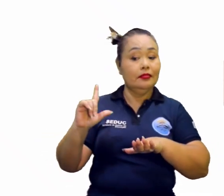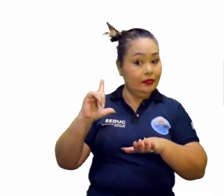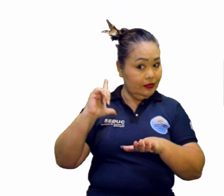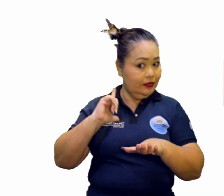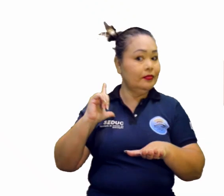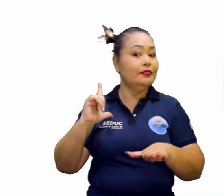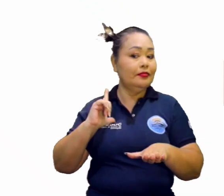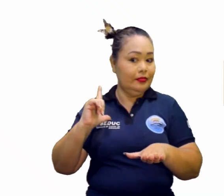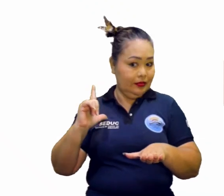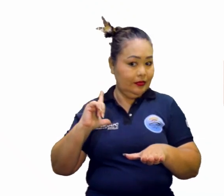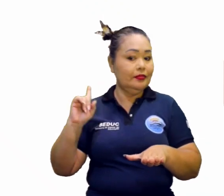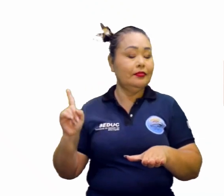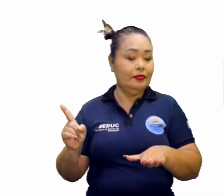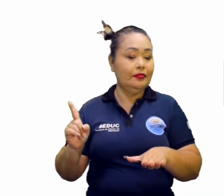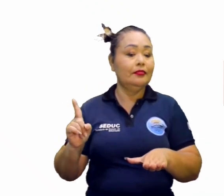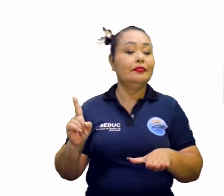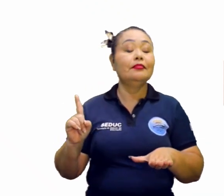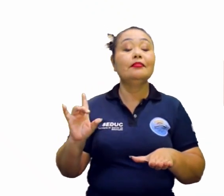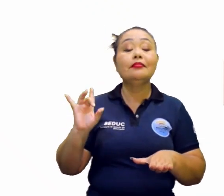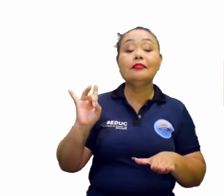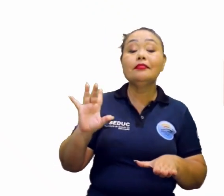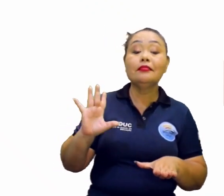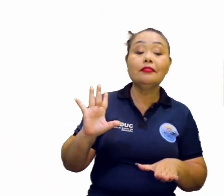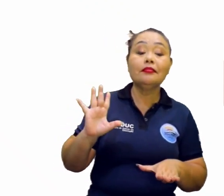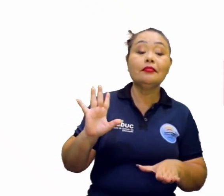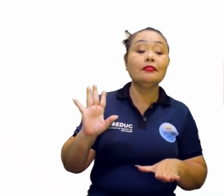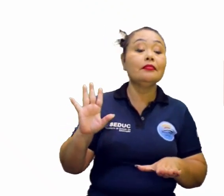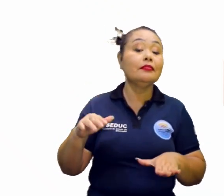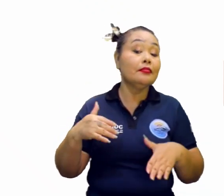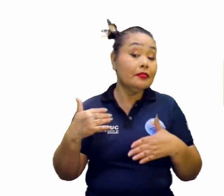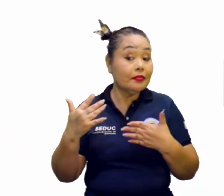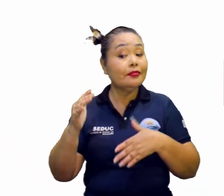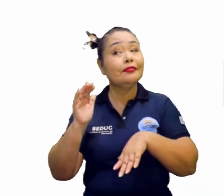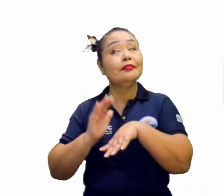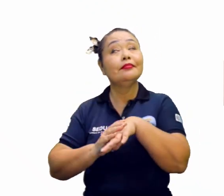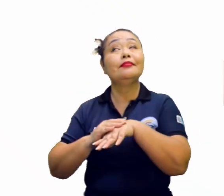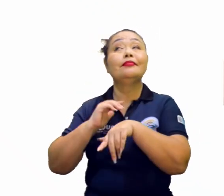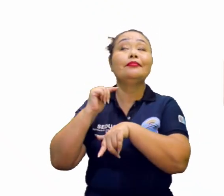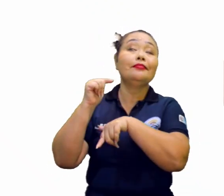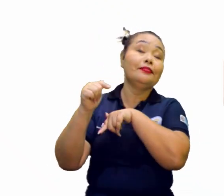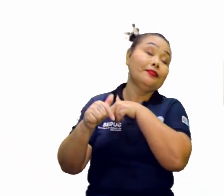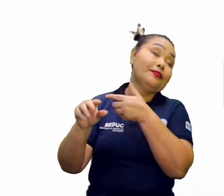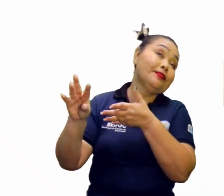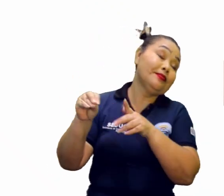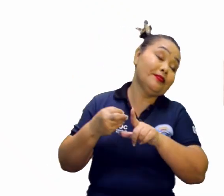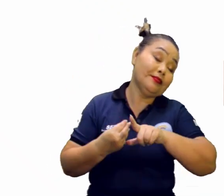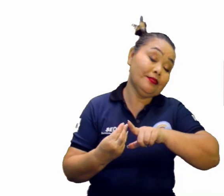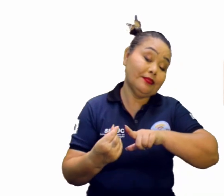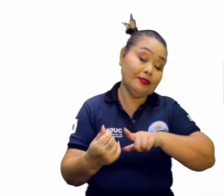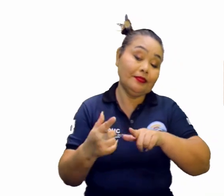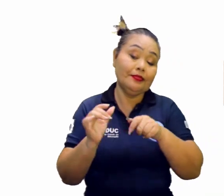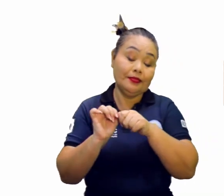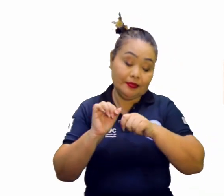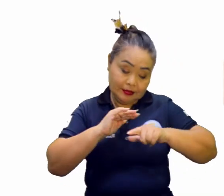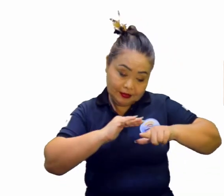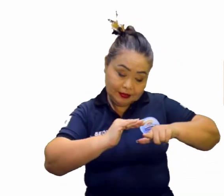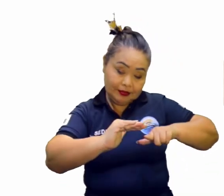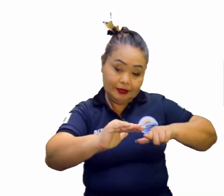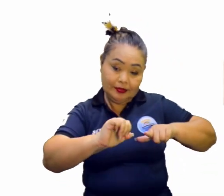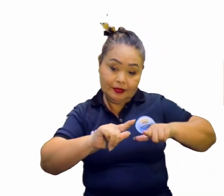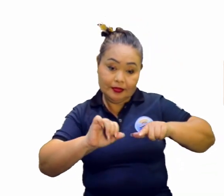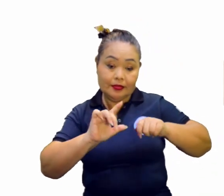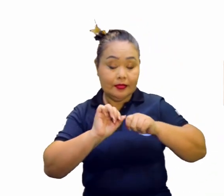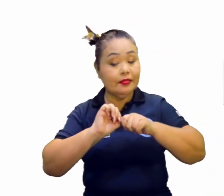tá? Só que dá trabalho. Tudo quando a gente fala assim, tudo que a gente vai colocar sobre o solo dá trabalho, né, gente?